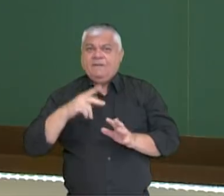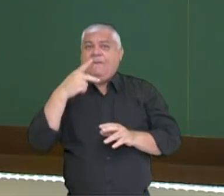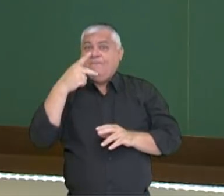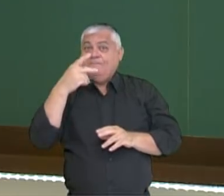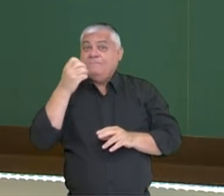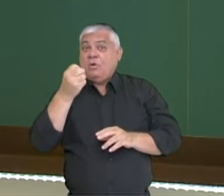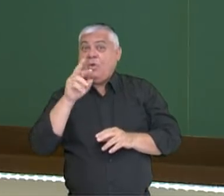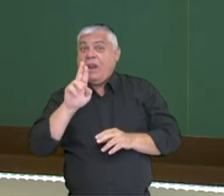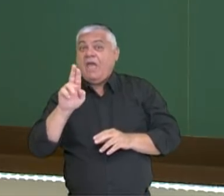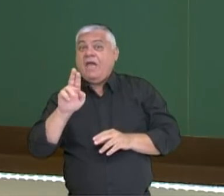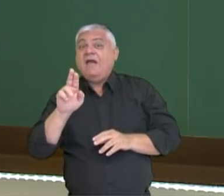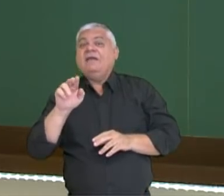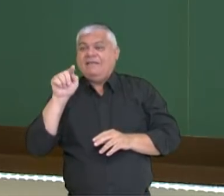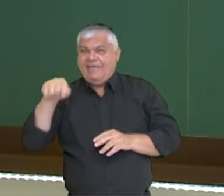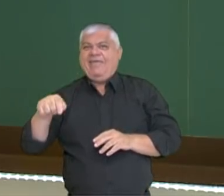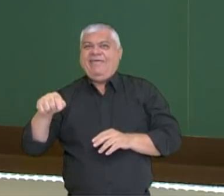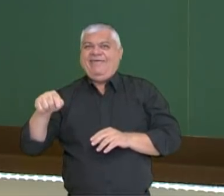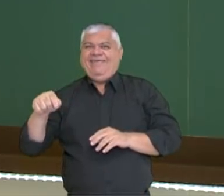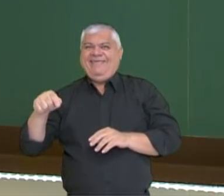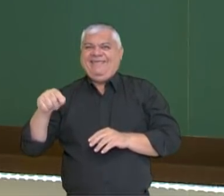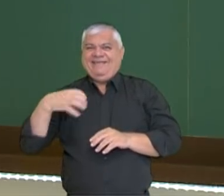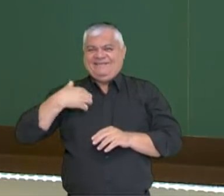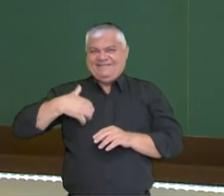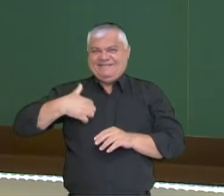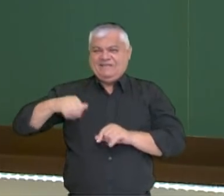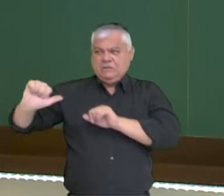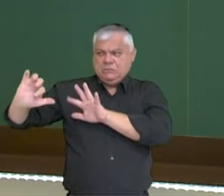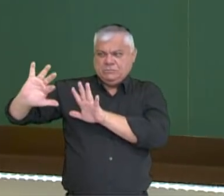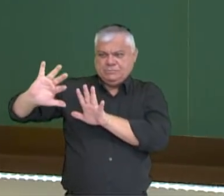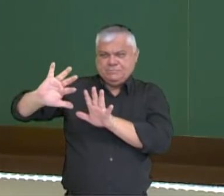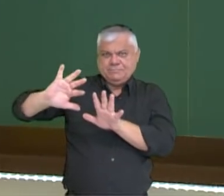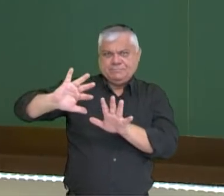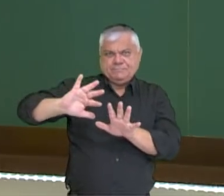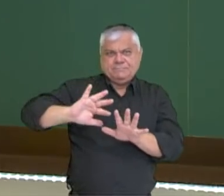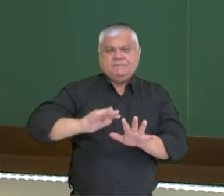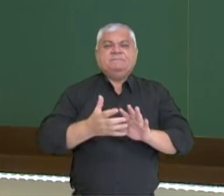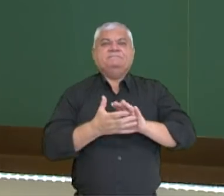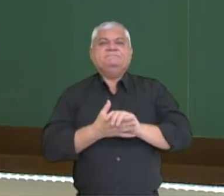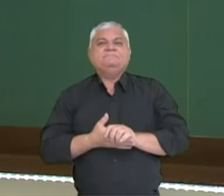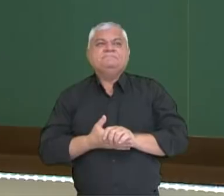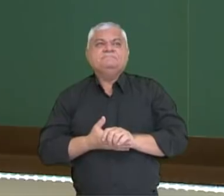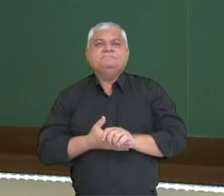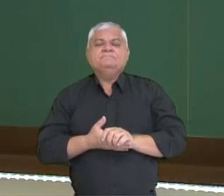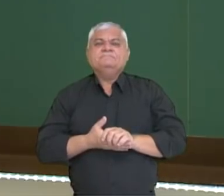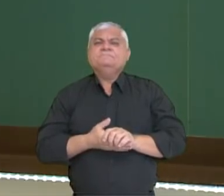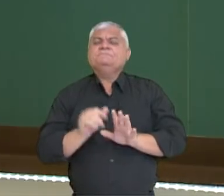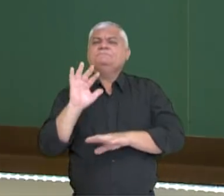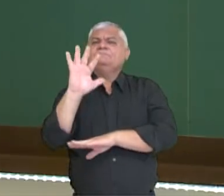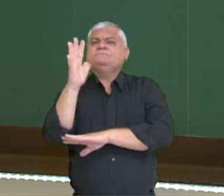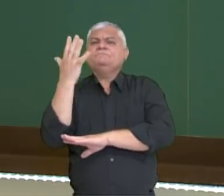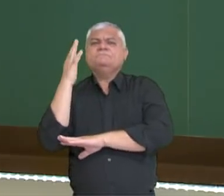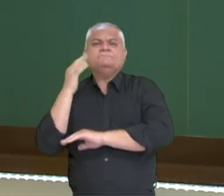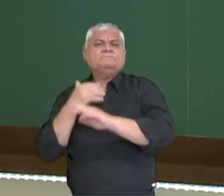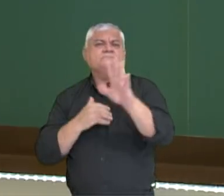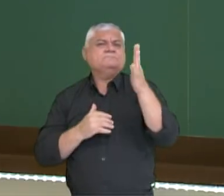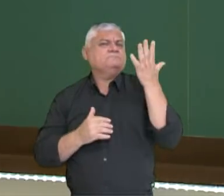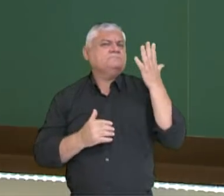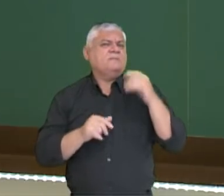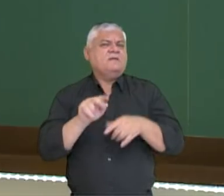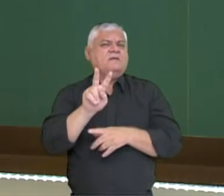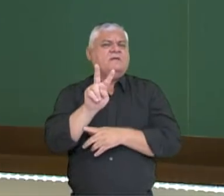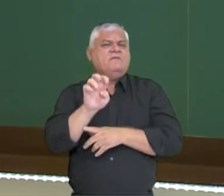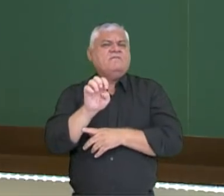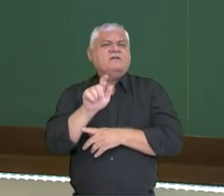certo? Então, um exemplo para entender essa influência ali das massas de ar. E a vegetação interfere no clima